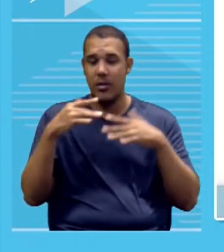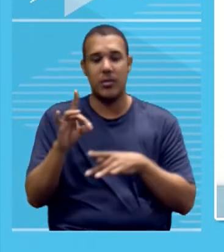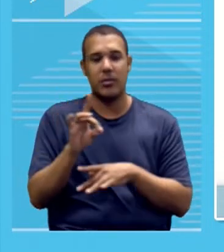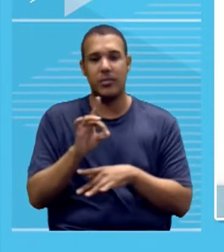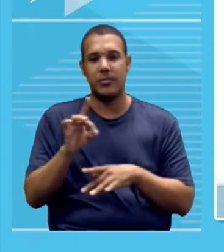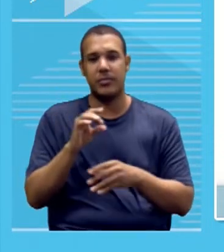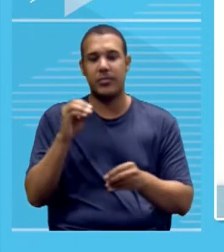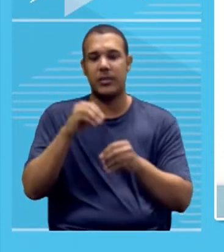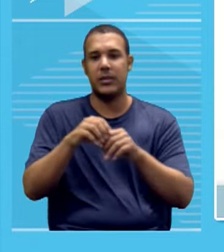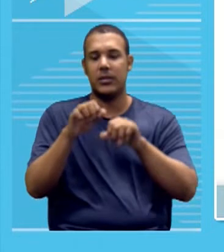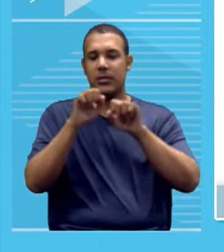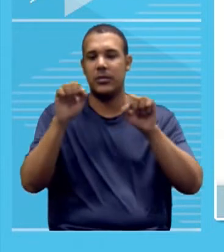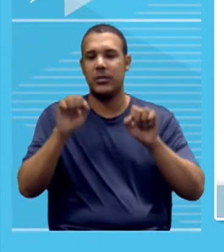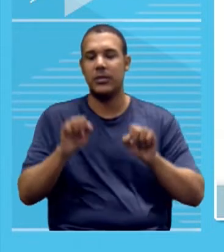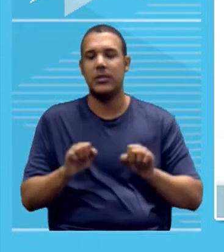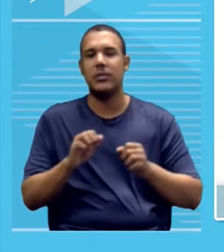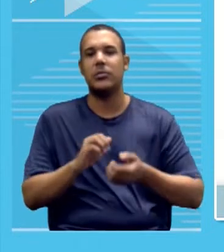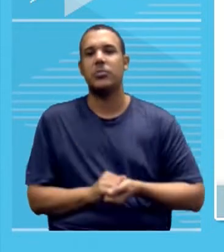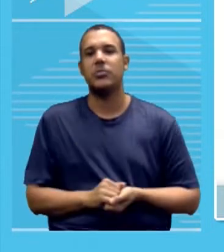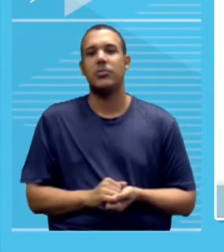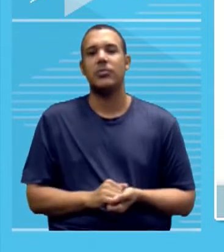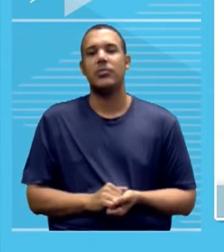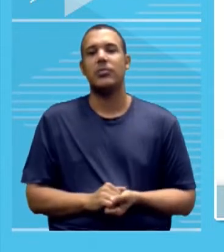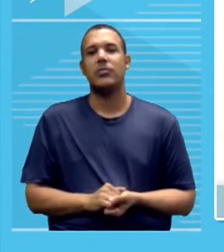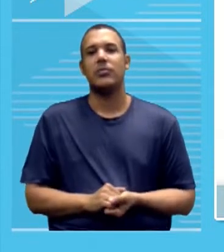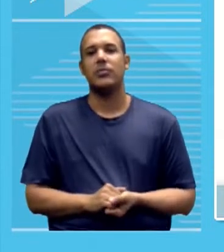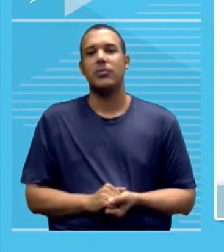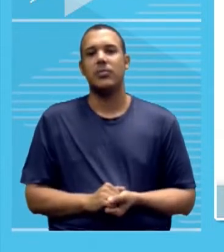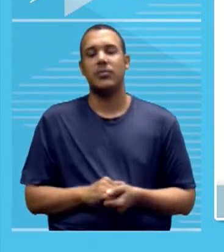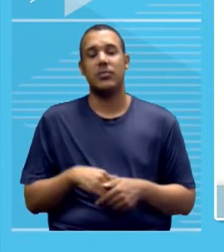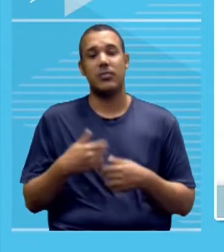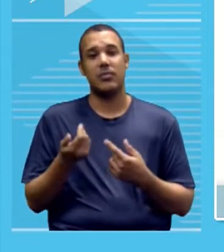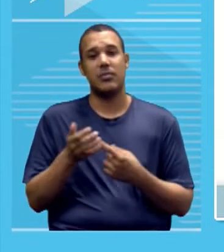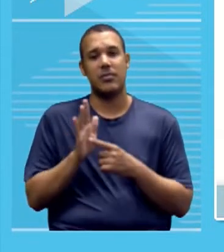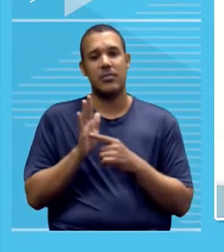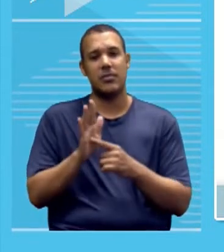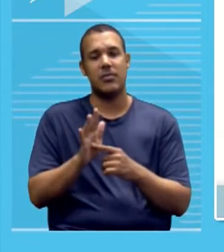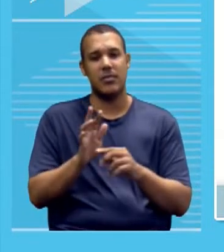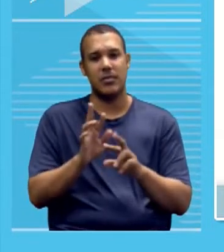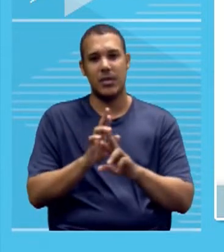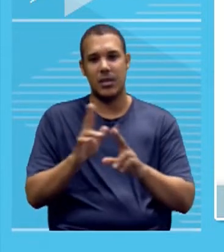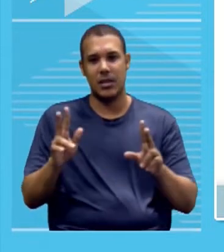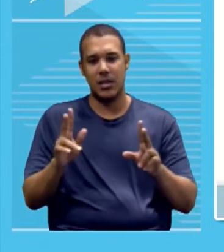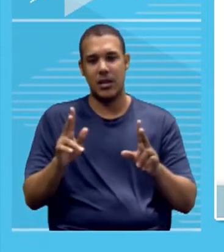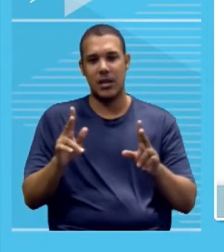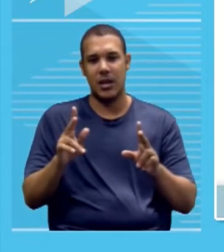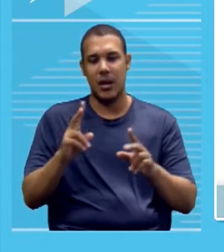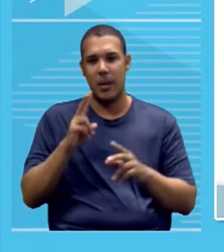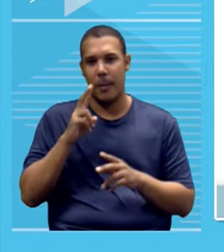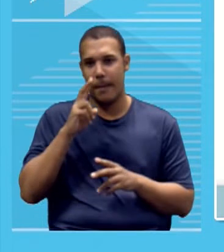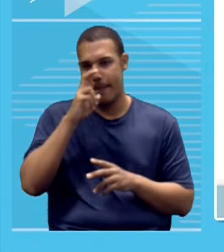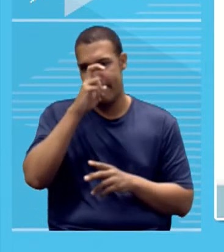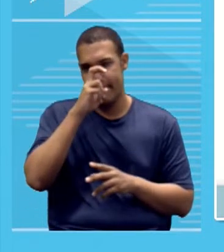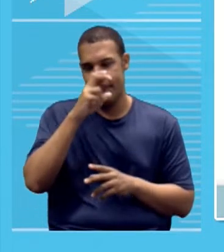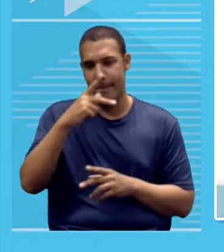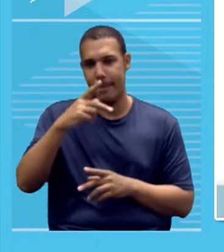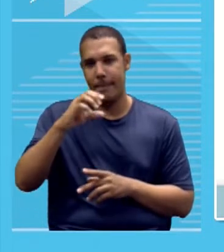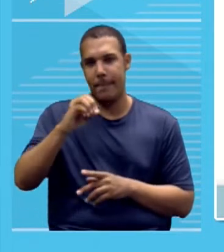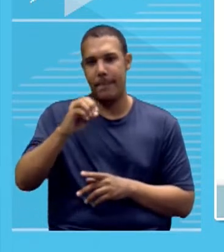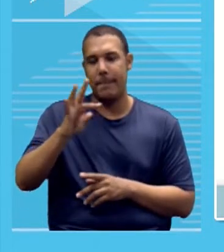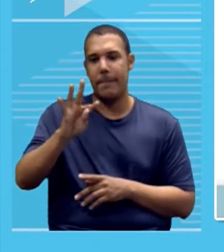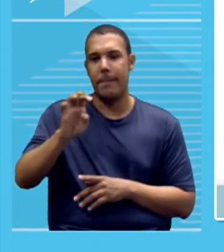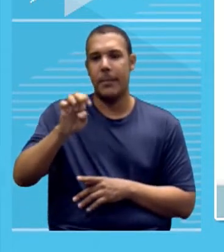de um sistema condutor. Esse sistema apresenta uma diferença de potencial elétrico, tá bom?